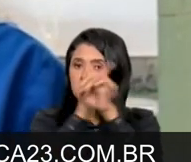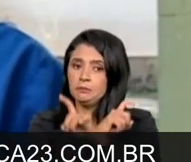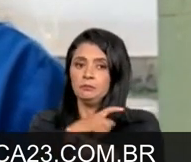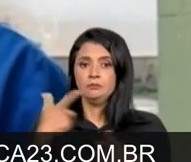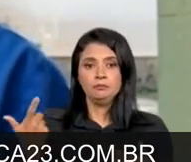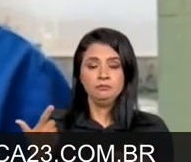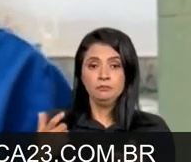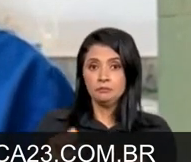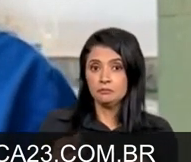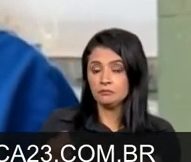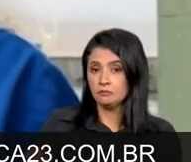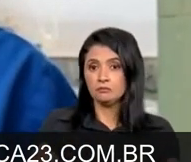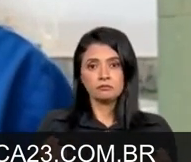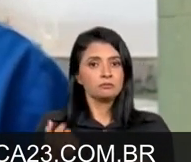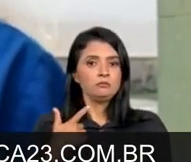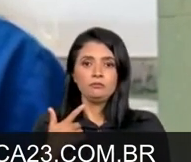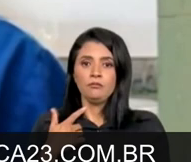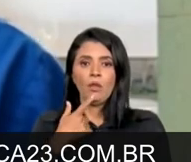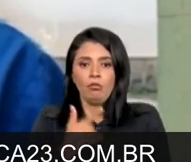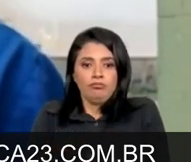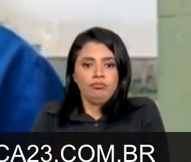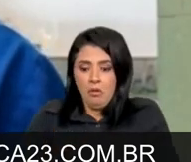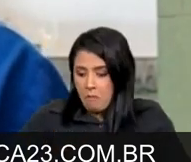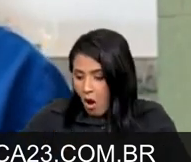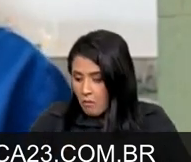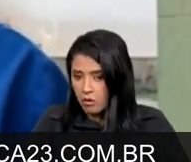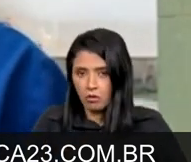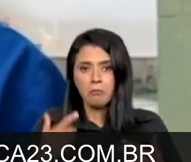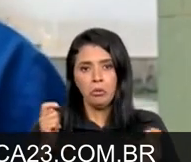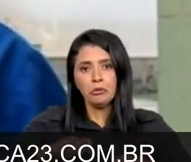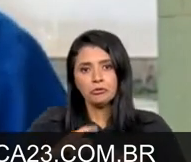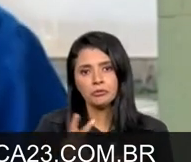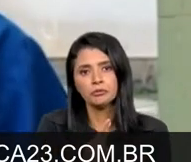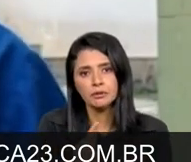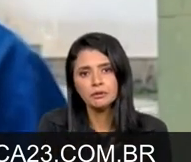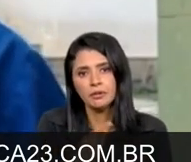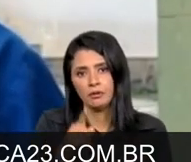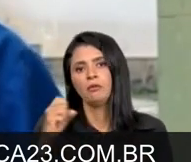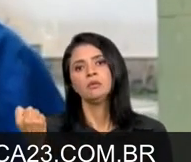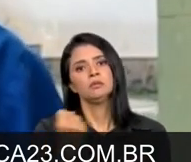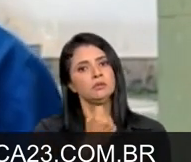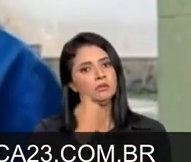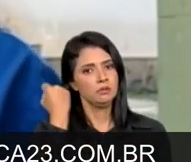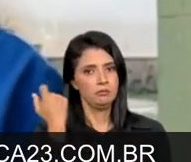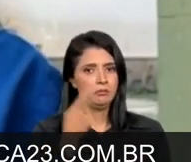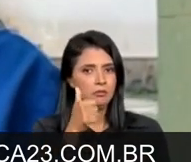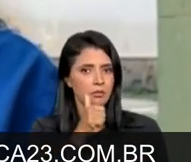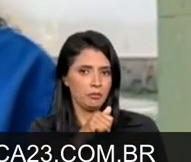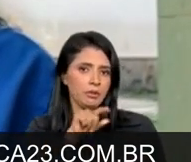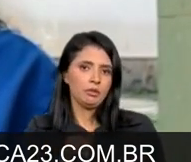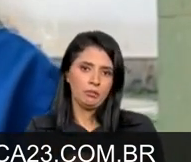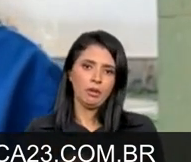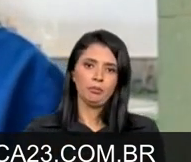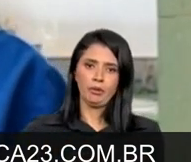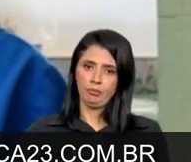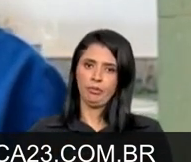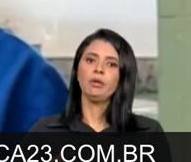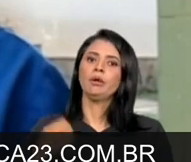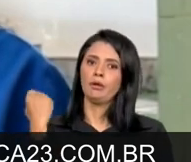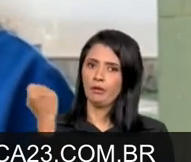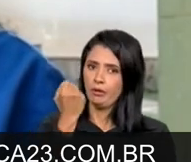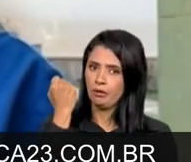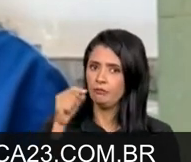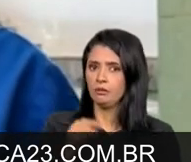de choque, de hemorragia. E isso é um quadro grave tanto para a mãe quanto para o bebê e pode se tornar